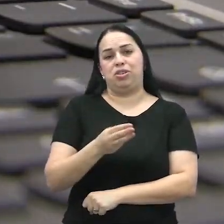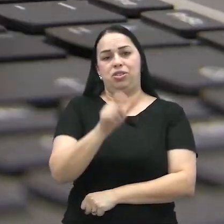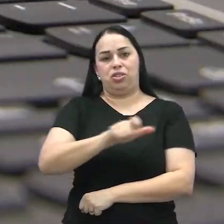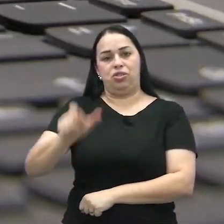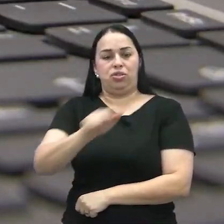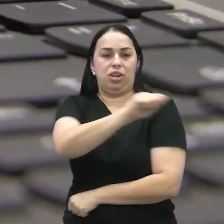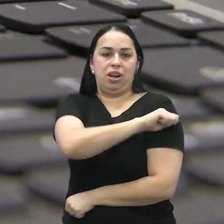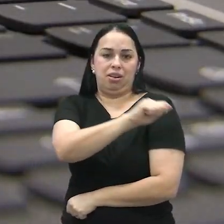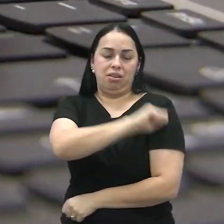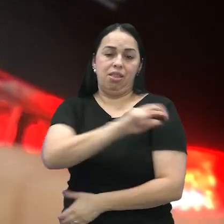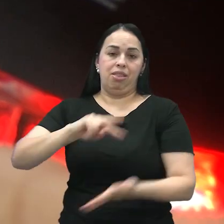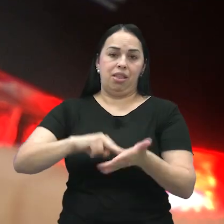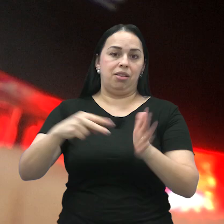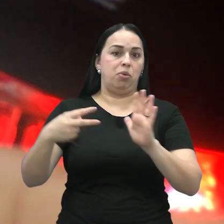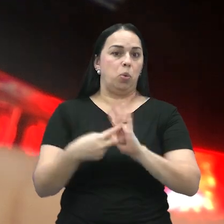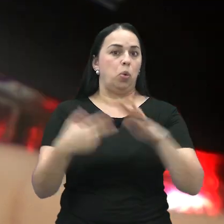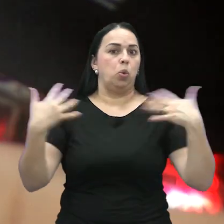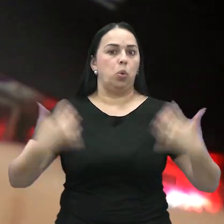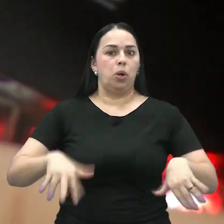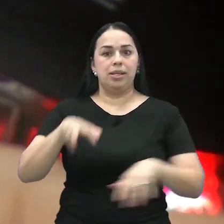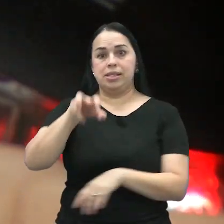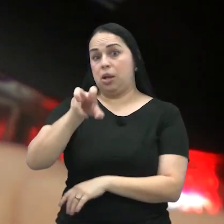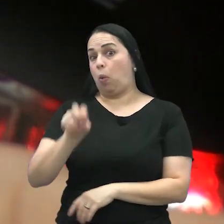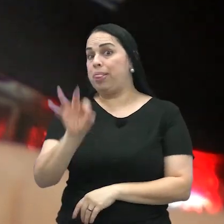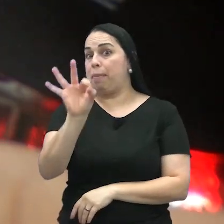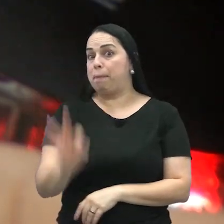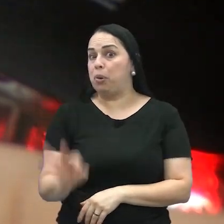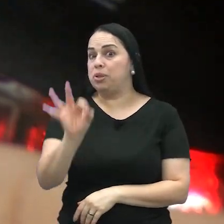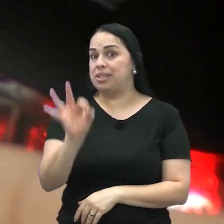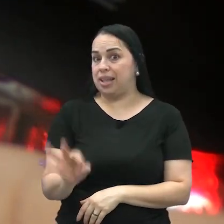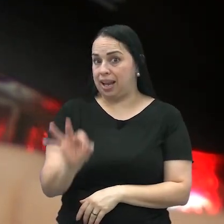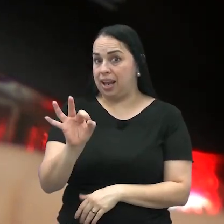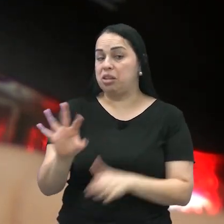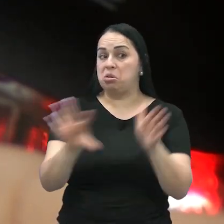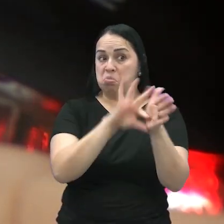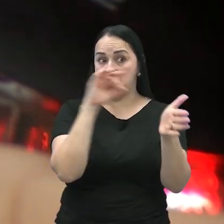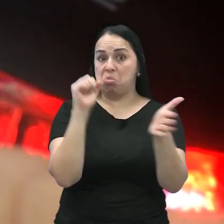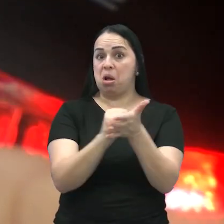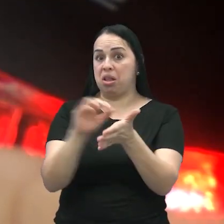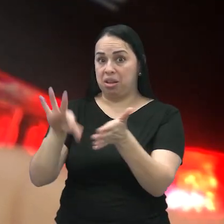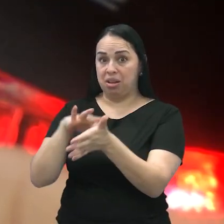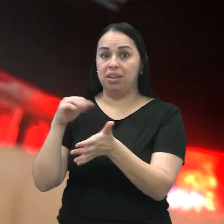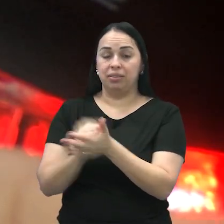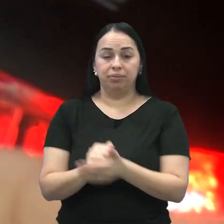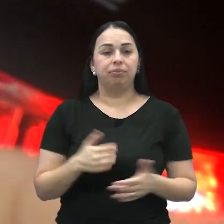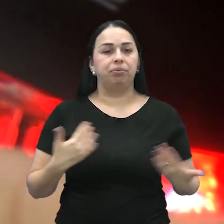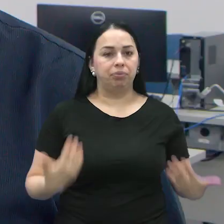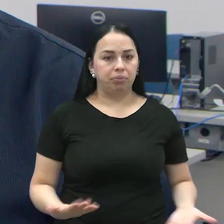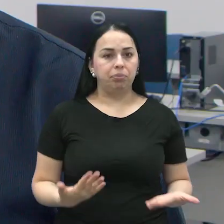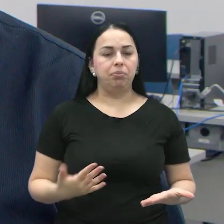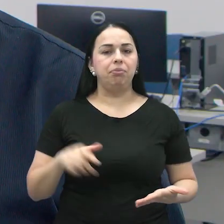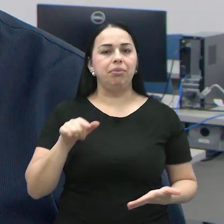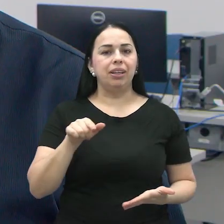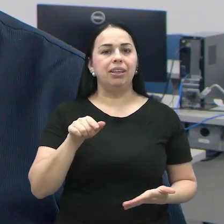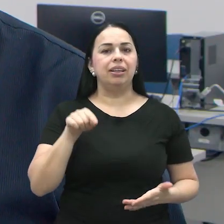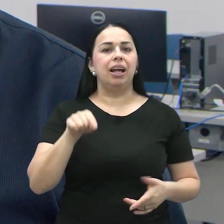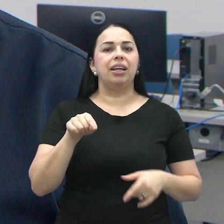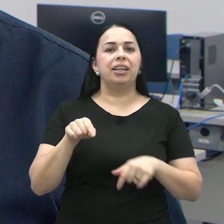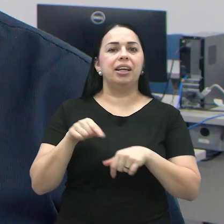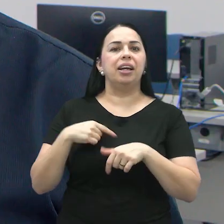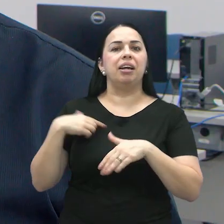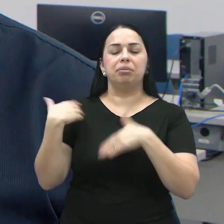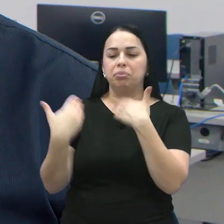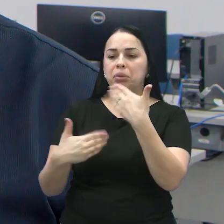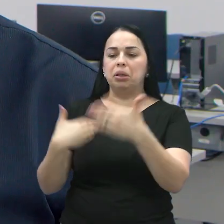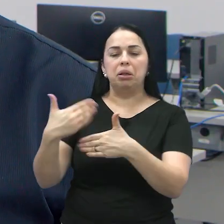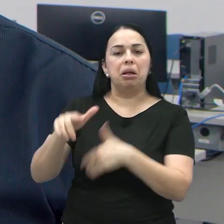4.900.000 estudantes. A quantidade representa quase metade do total de matrículas no Brasil. Uma metodologia